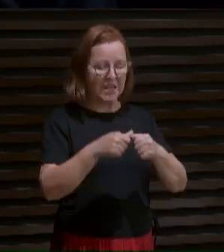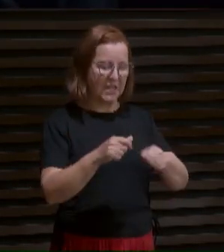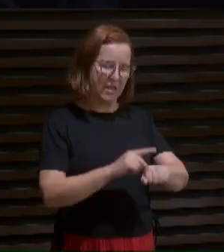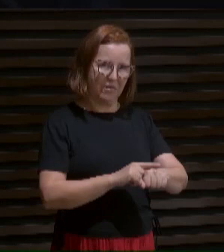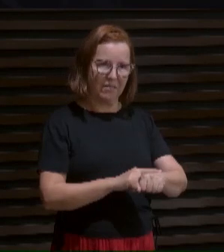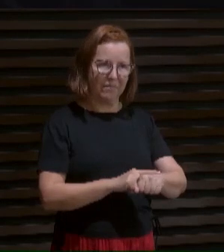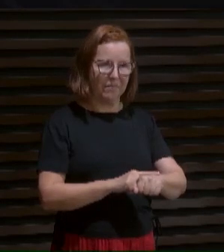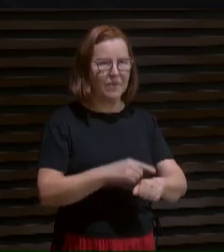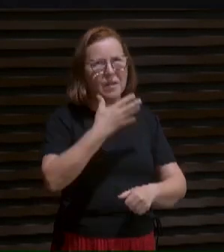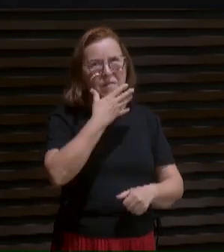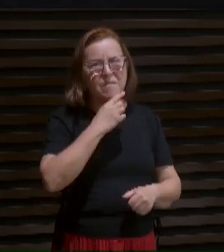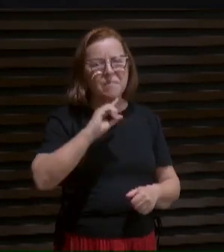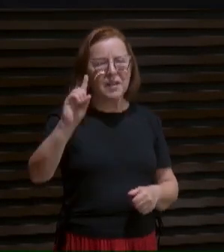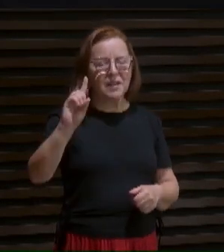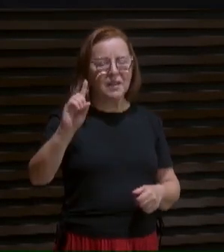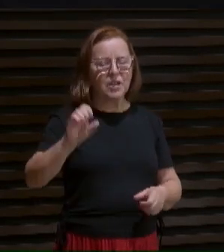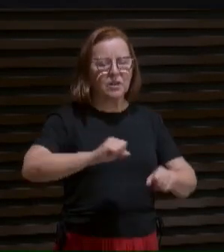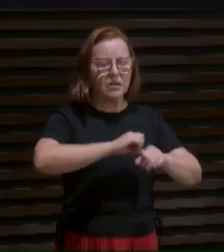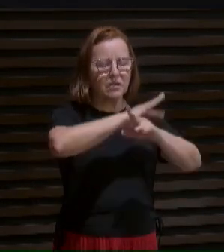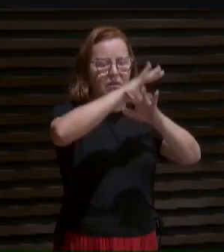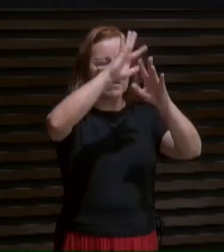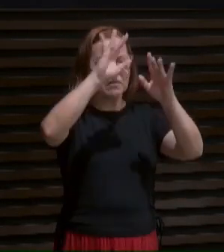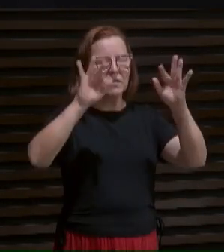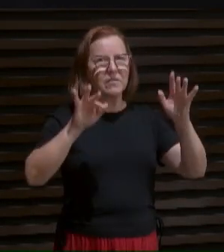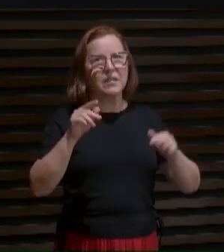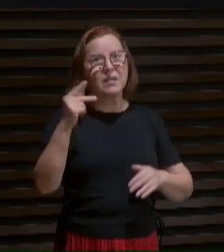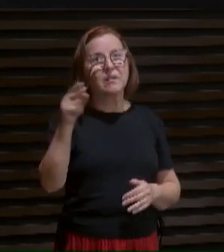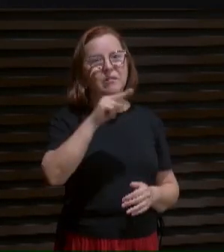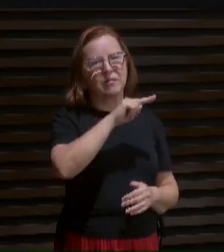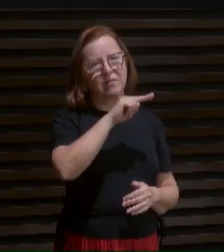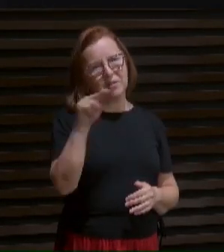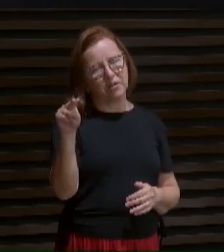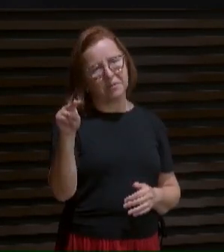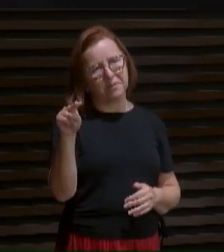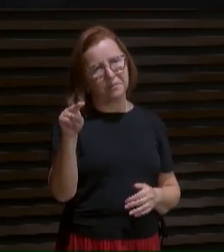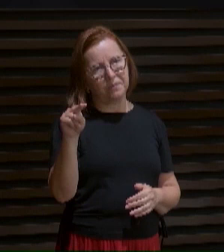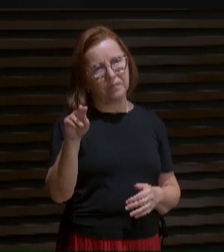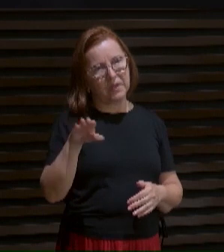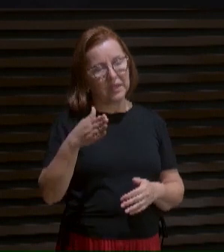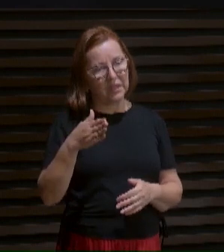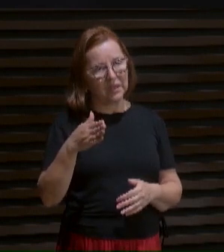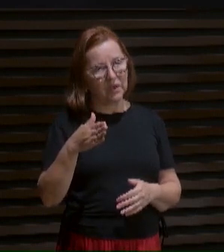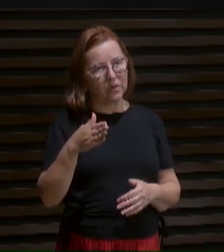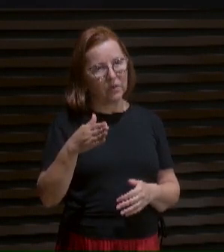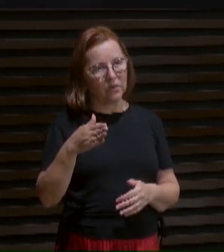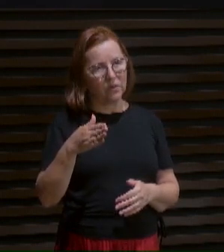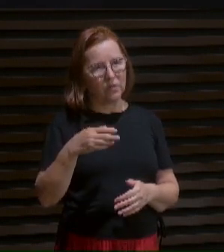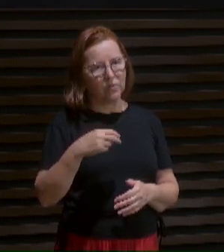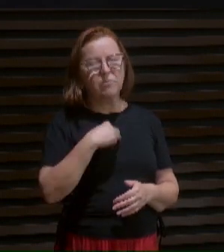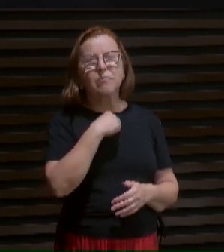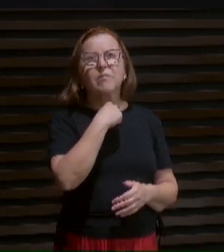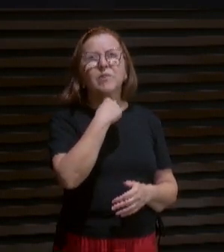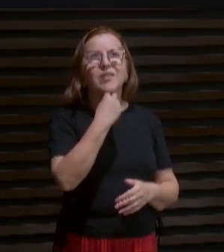Pai, glorifica o teu nome. Então veio uma voz do céu: eu